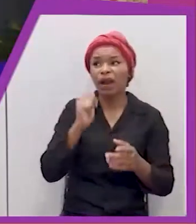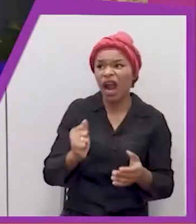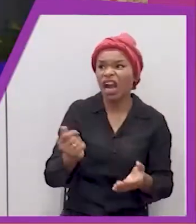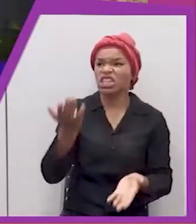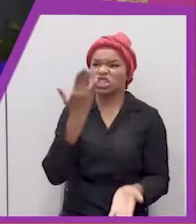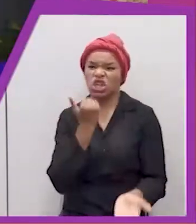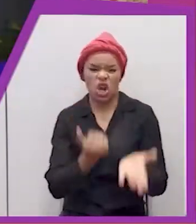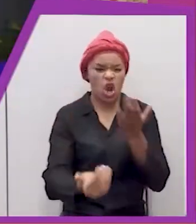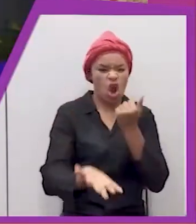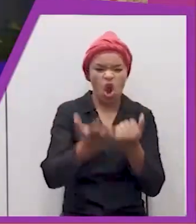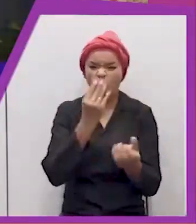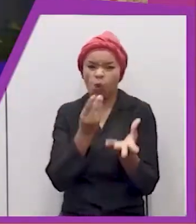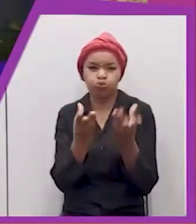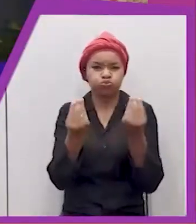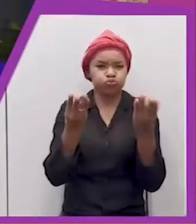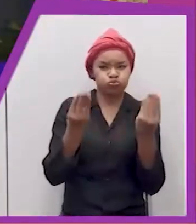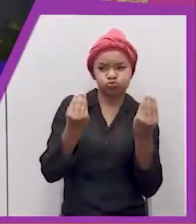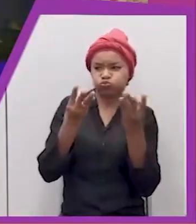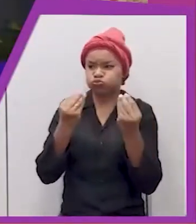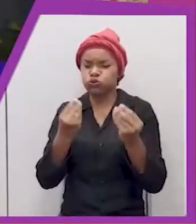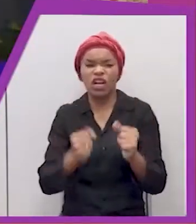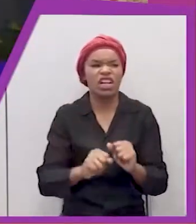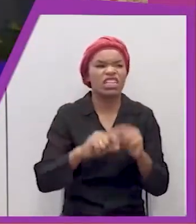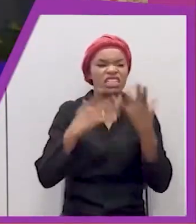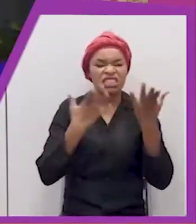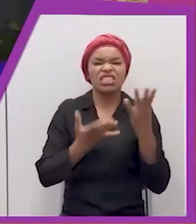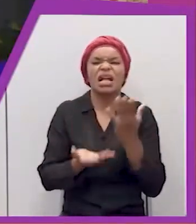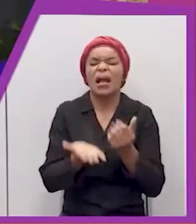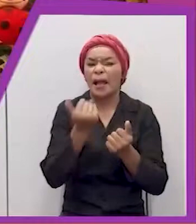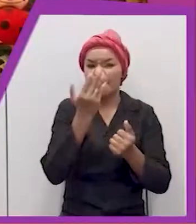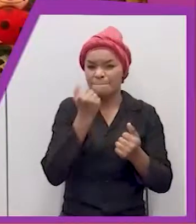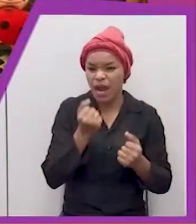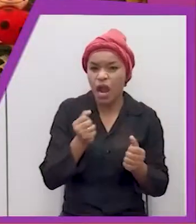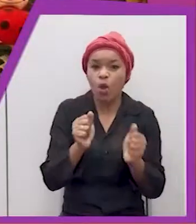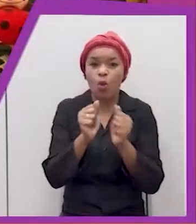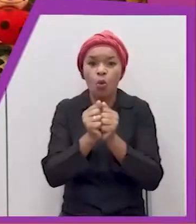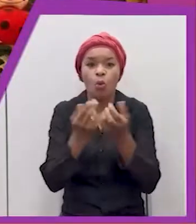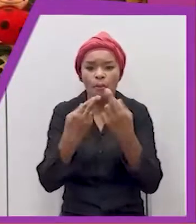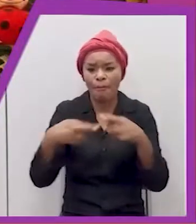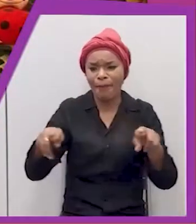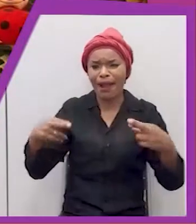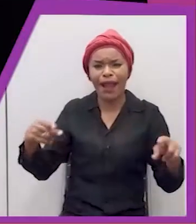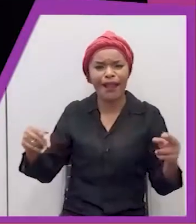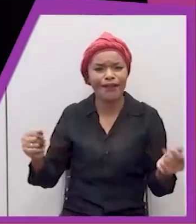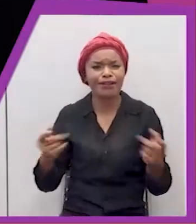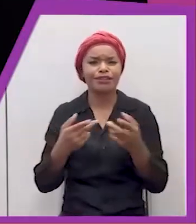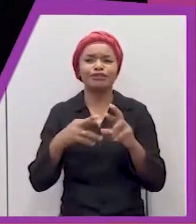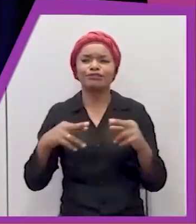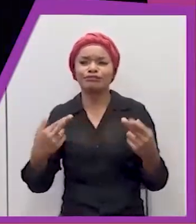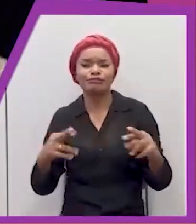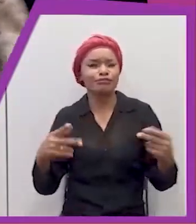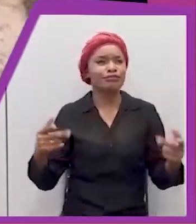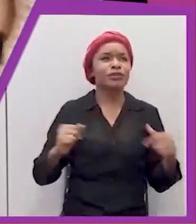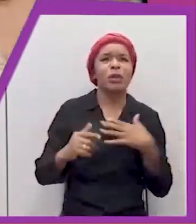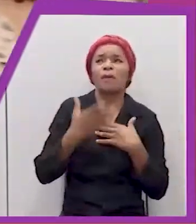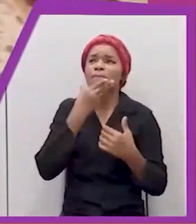para passar margarina meu pai que é Comilão